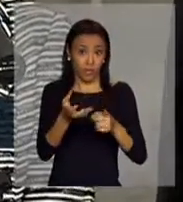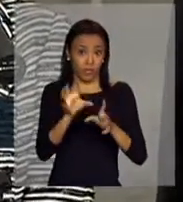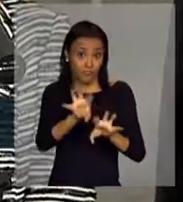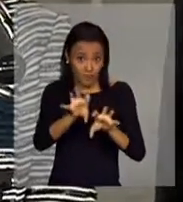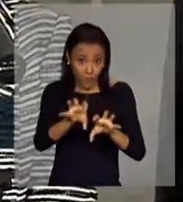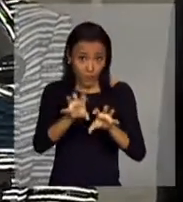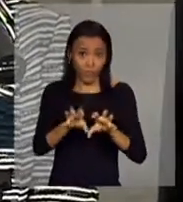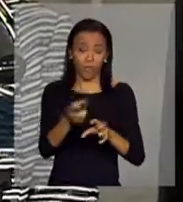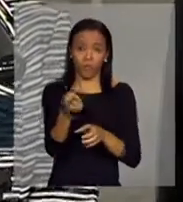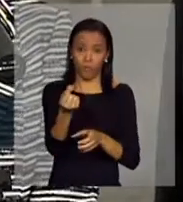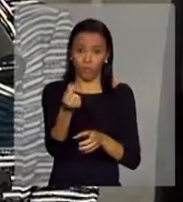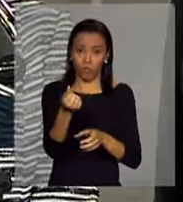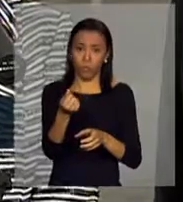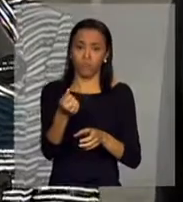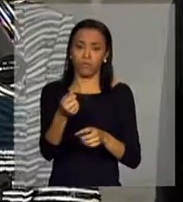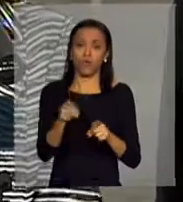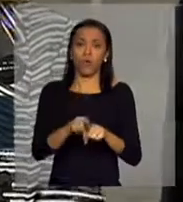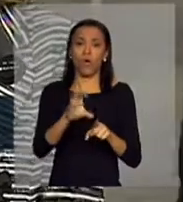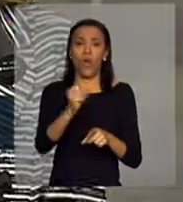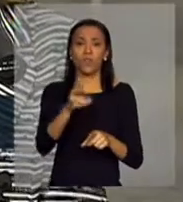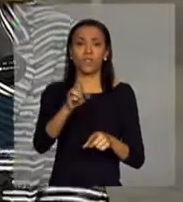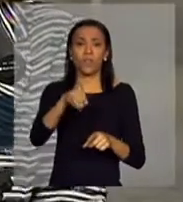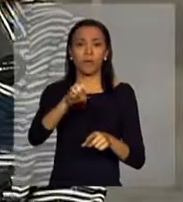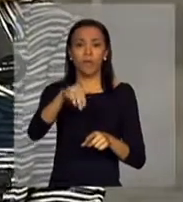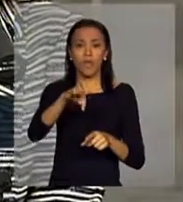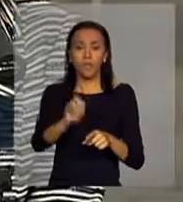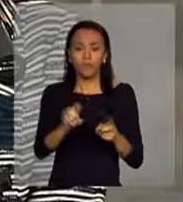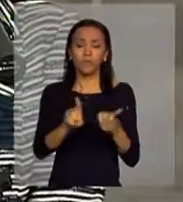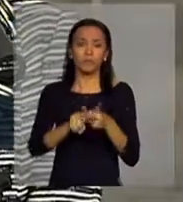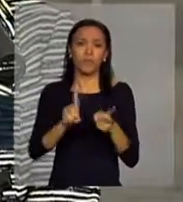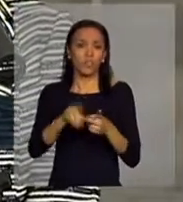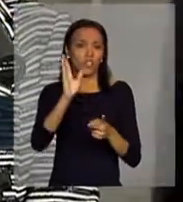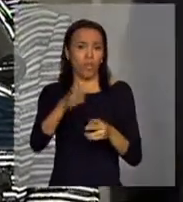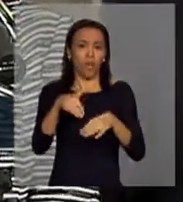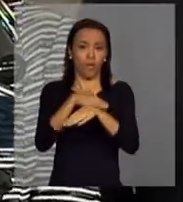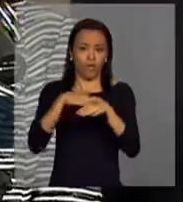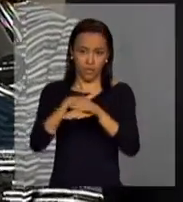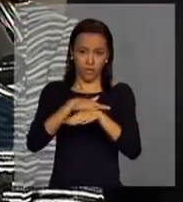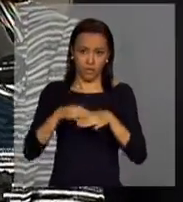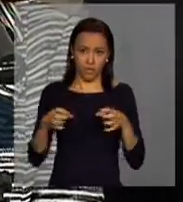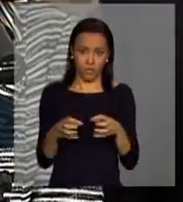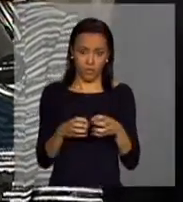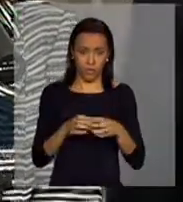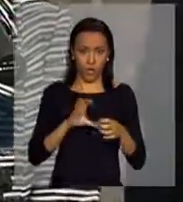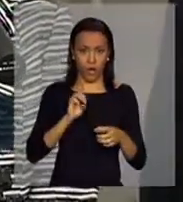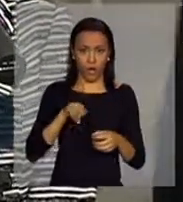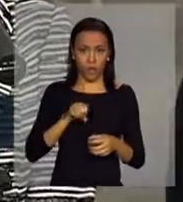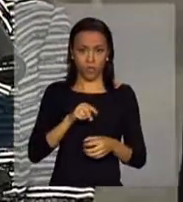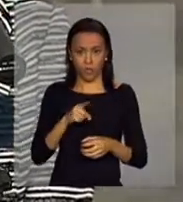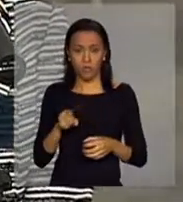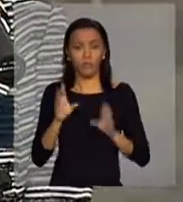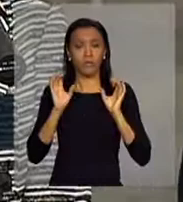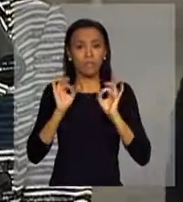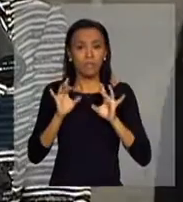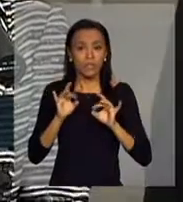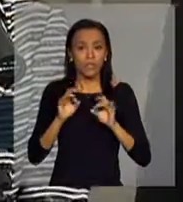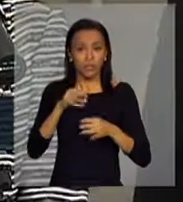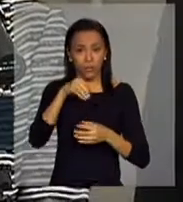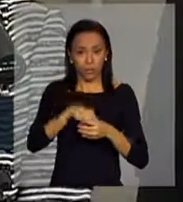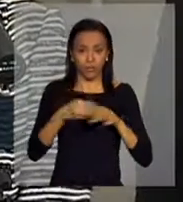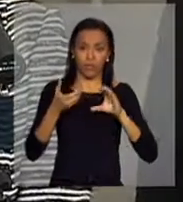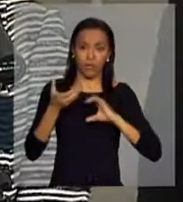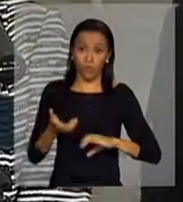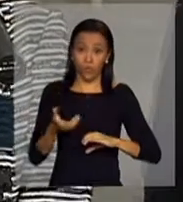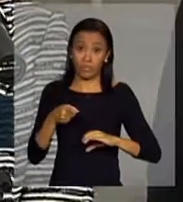direito das pessoas. Fizemos essa discussão, conversamos com a comissão especial que o Congresso criou